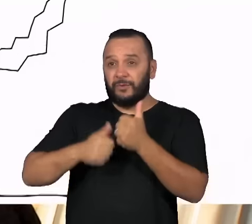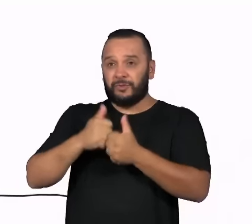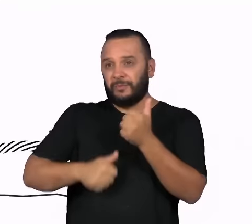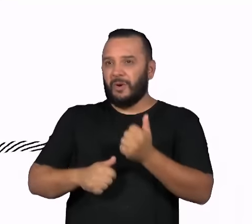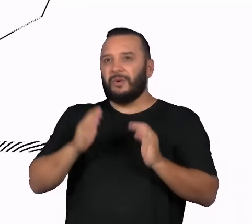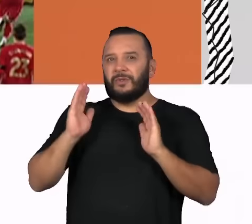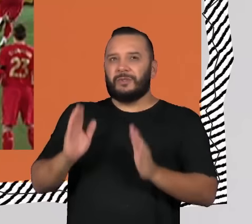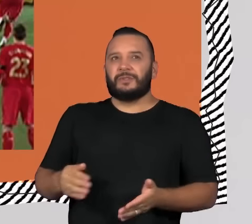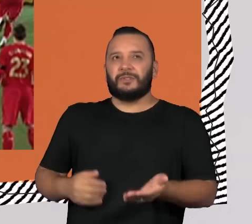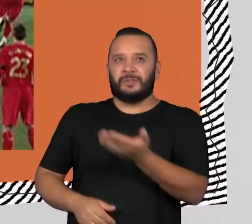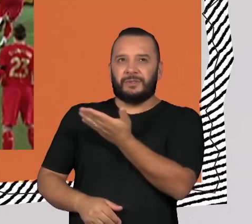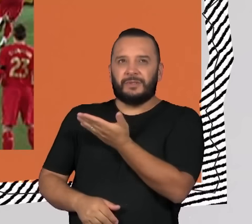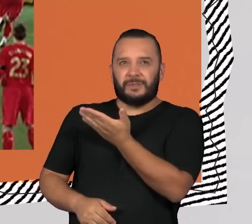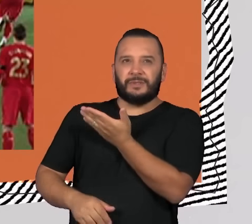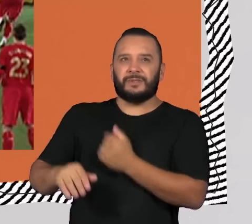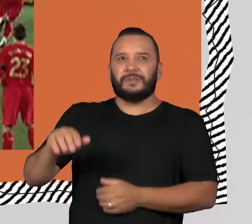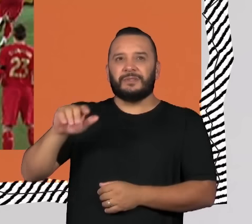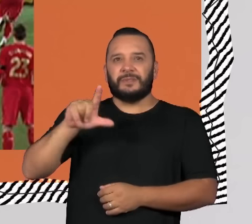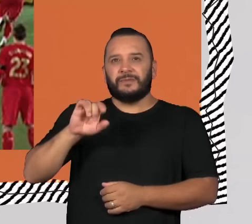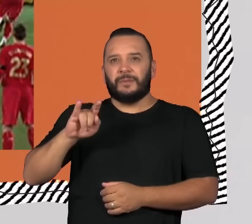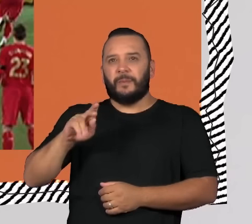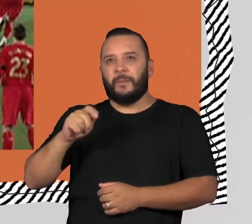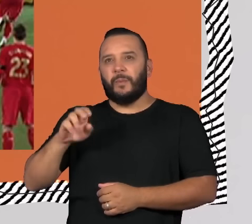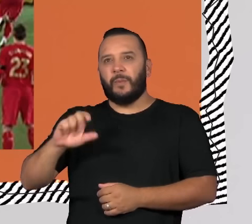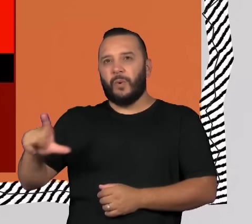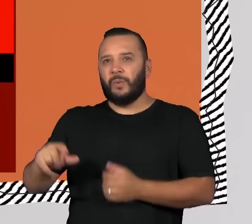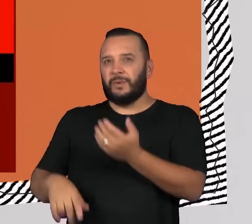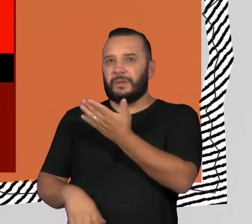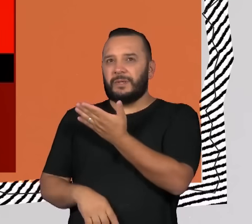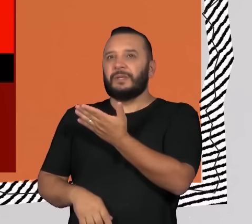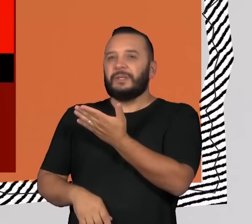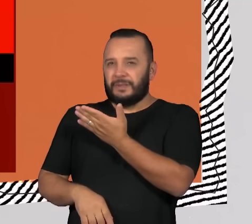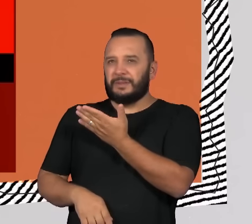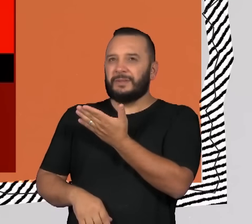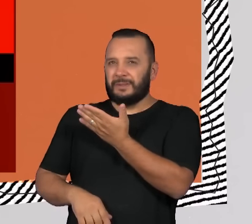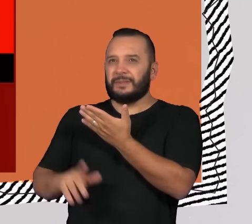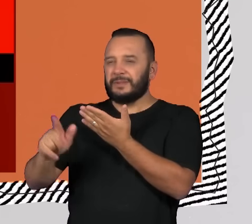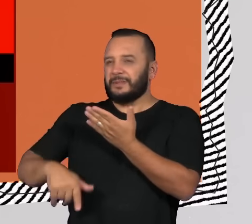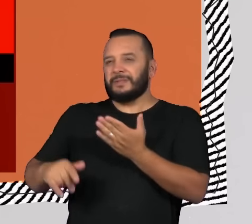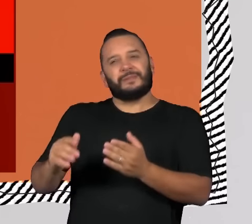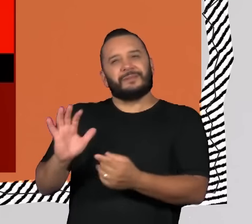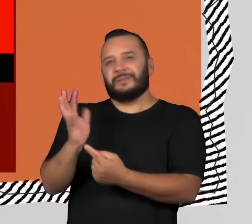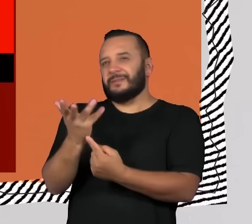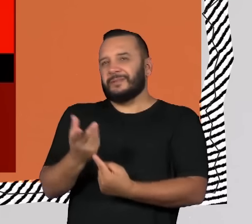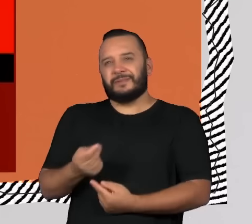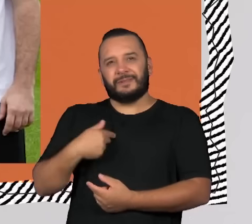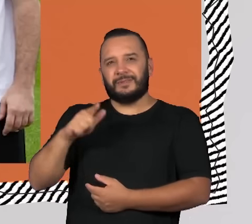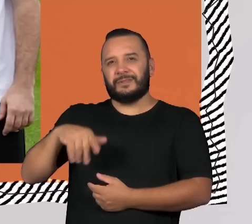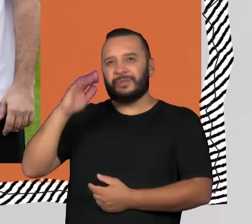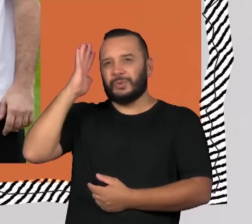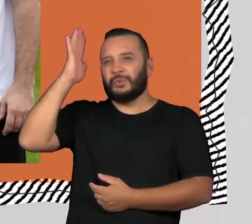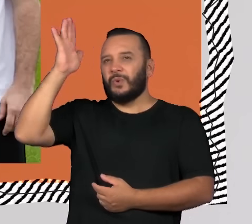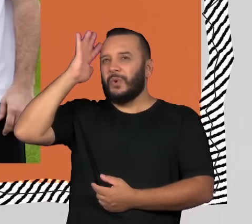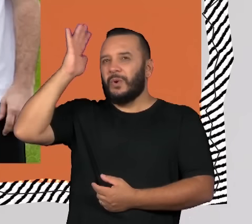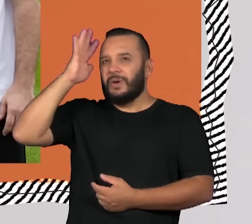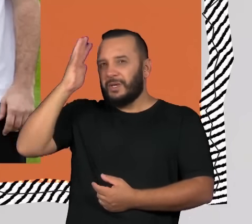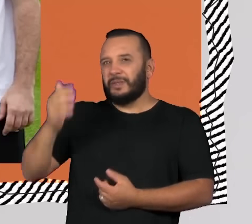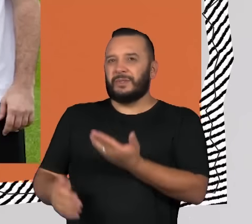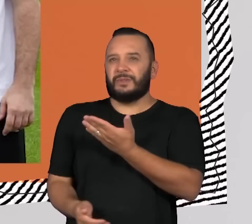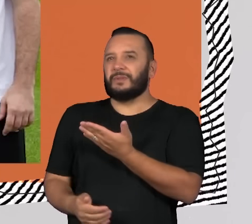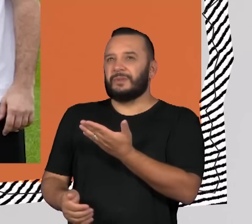uma obra de arte aquilo, Sim. sabe? É um jogo de sonho de qualquer goleiro, né? De qualquer profissão. Porra, o time